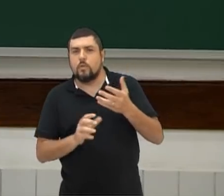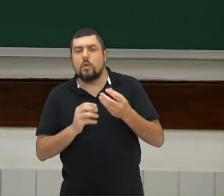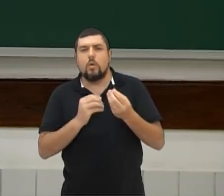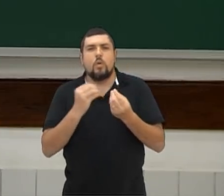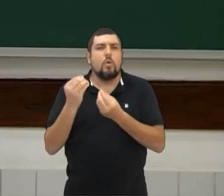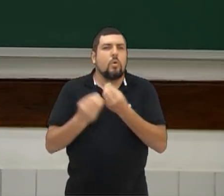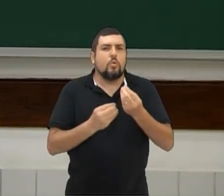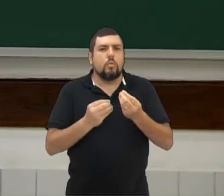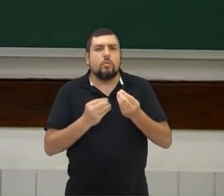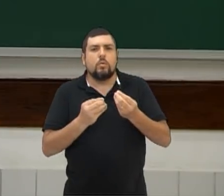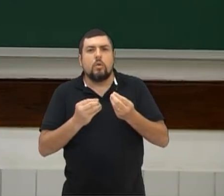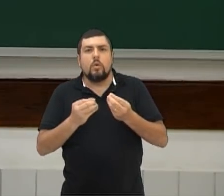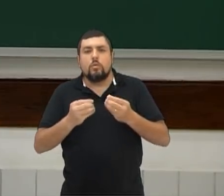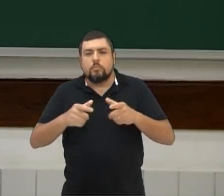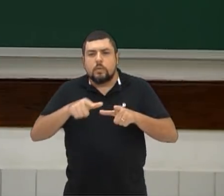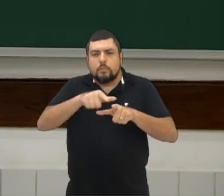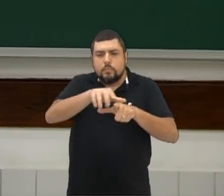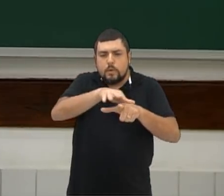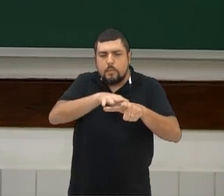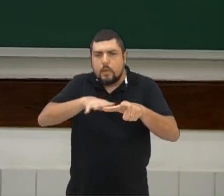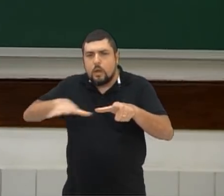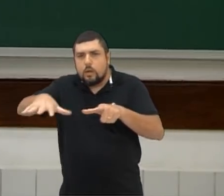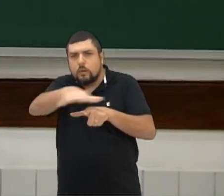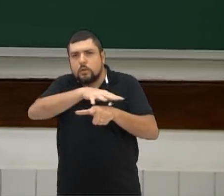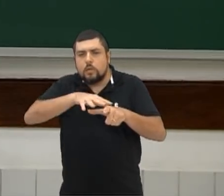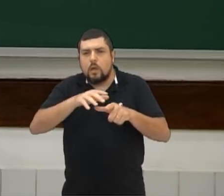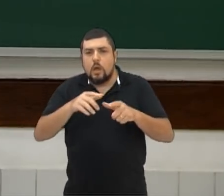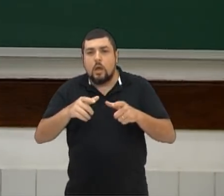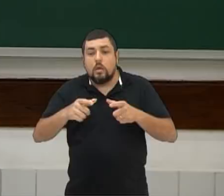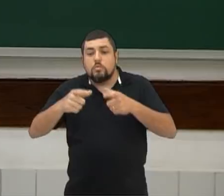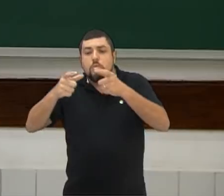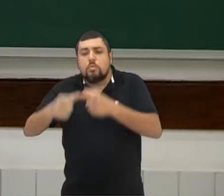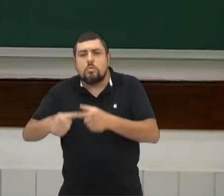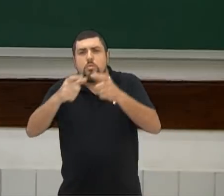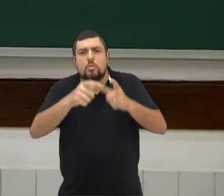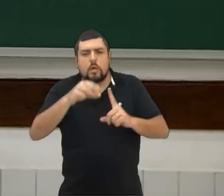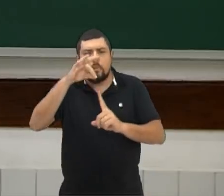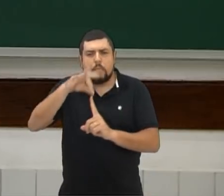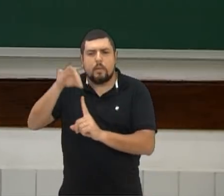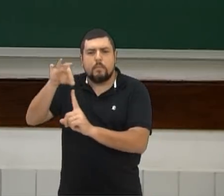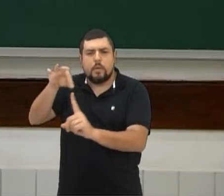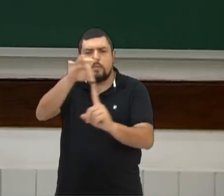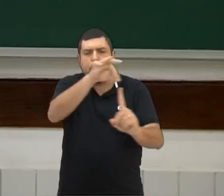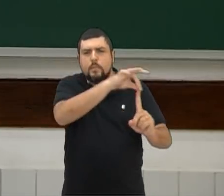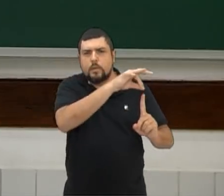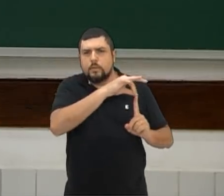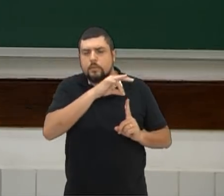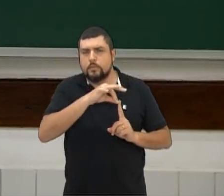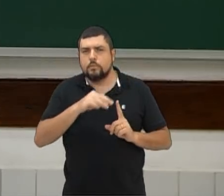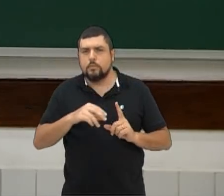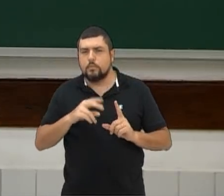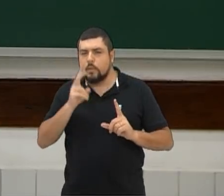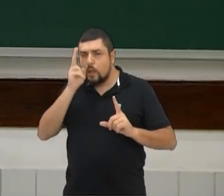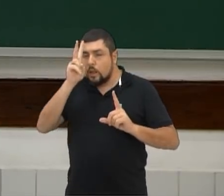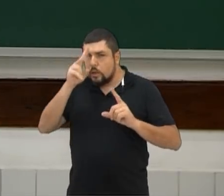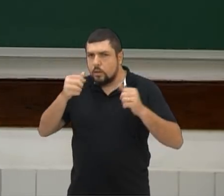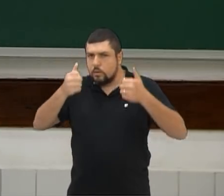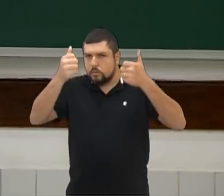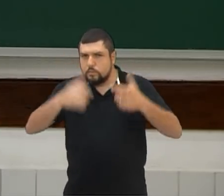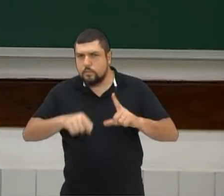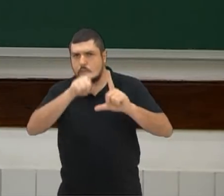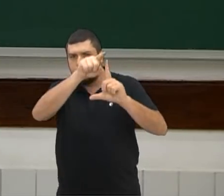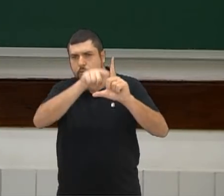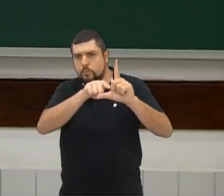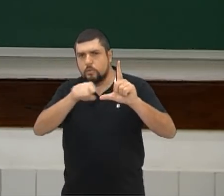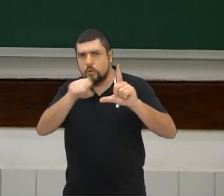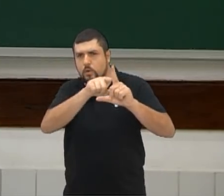dos pontos no plano cartesiano. Então, lembra-se que a gente passava para vocês o plano cartesiano e passava ali o par ordenado e